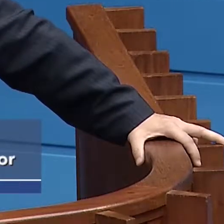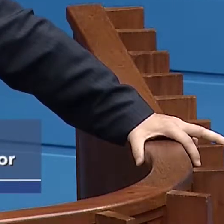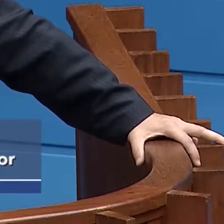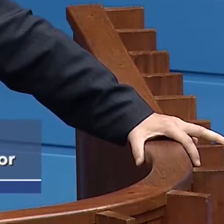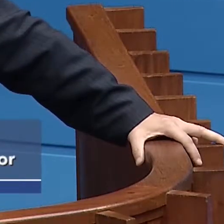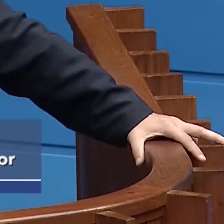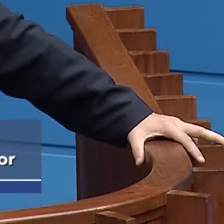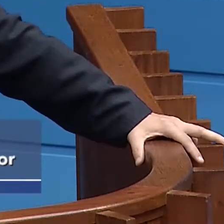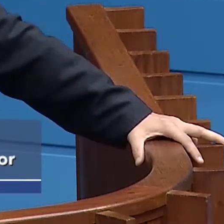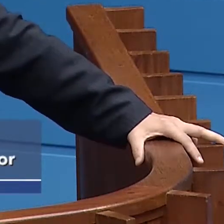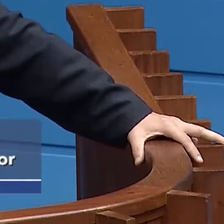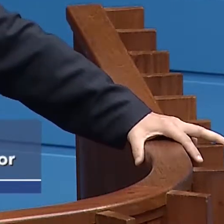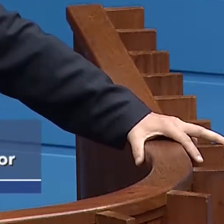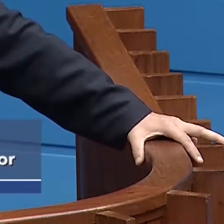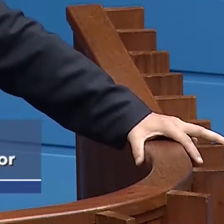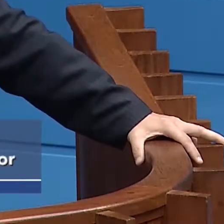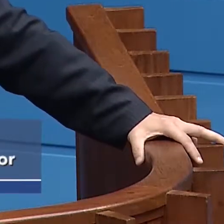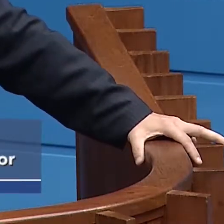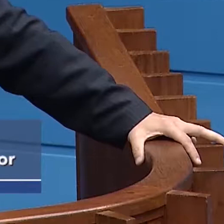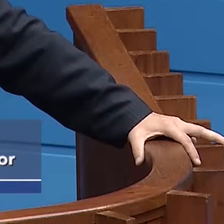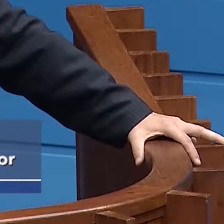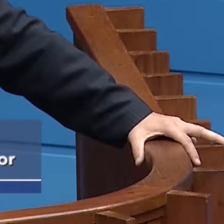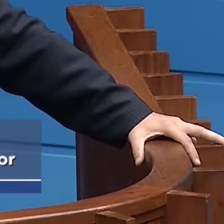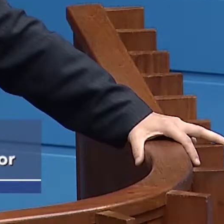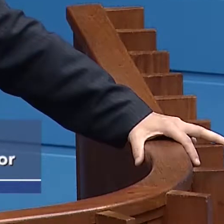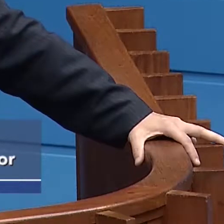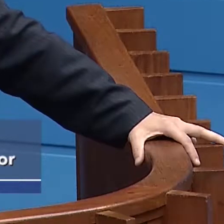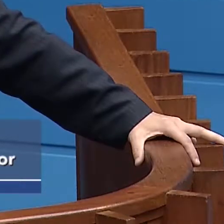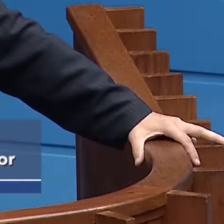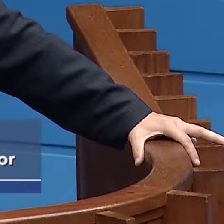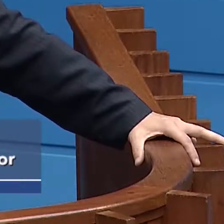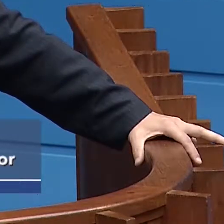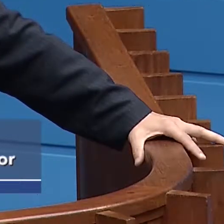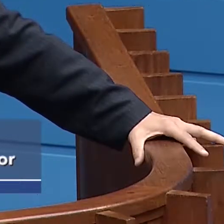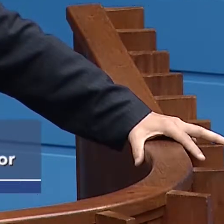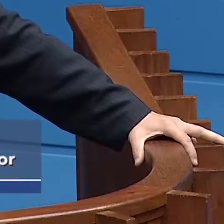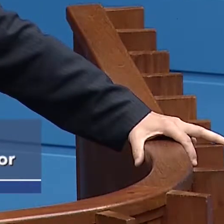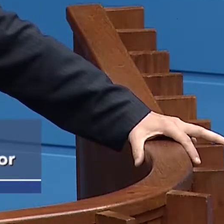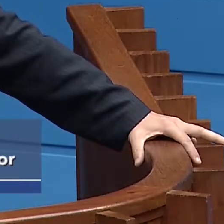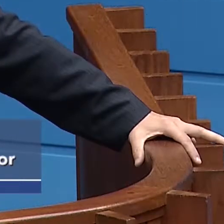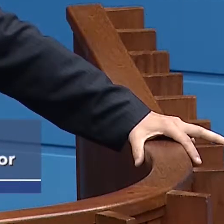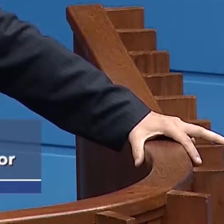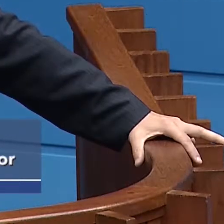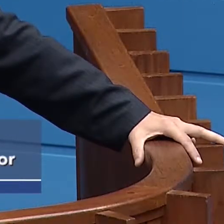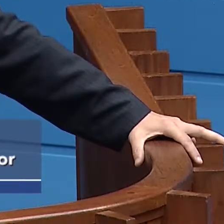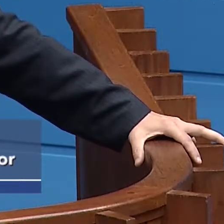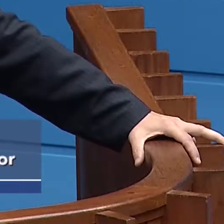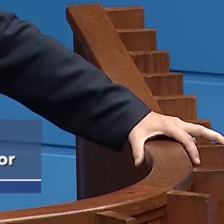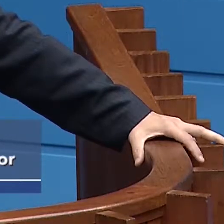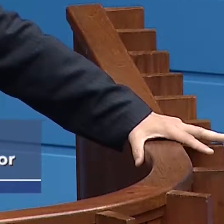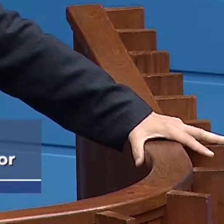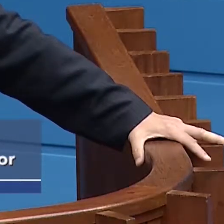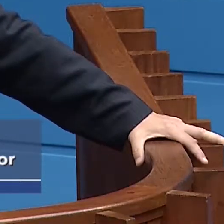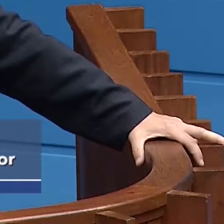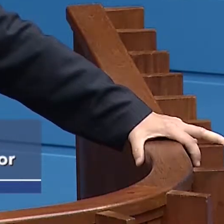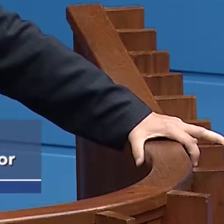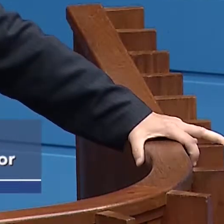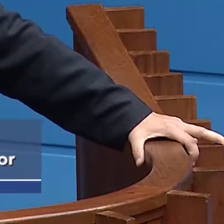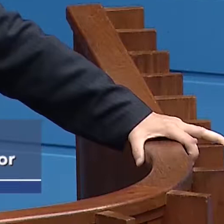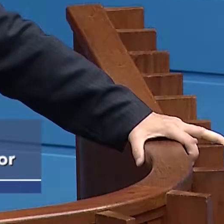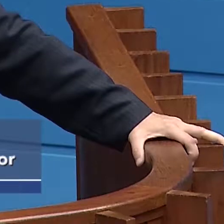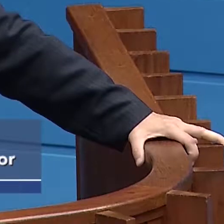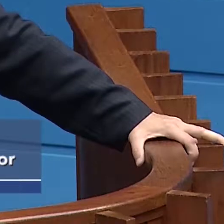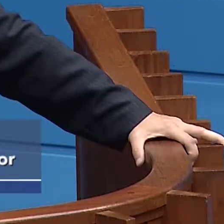posicionaram contra a adesão da Universidade Federal a este programa, assim como 24